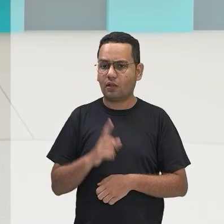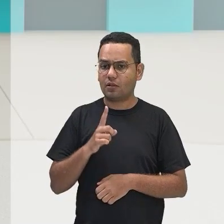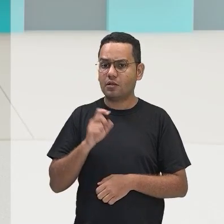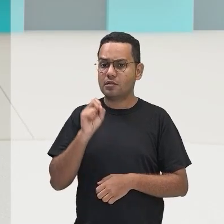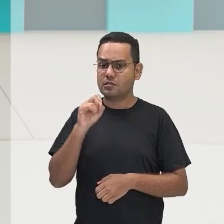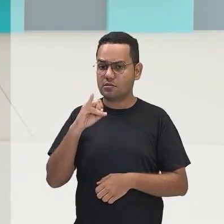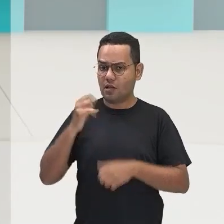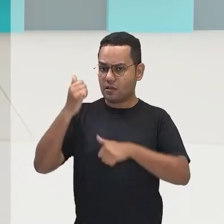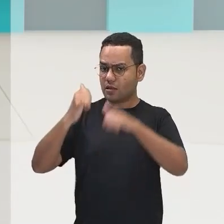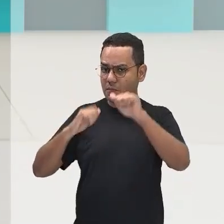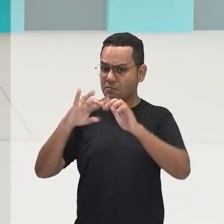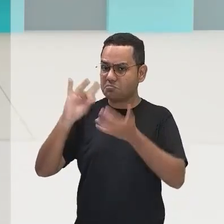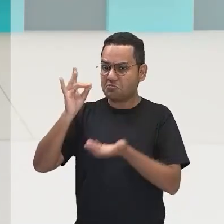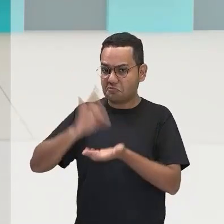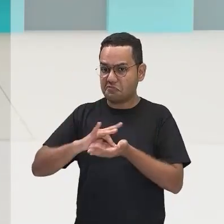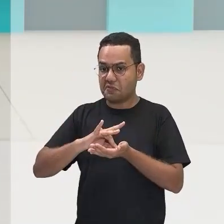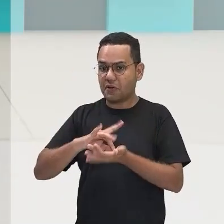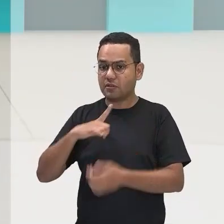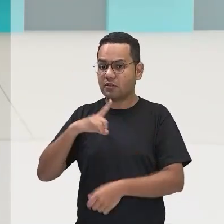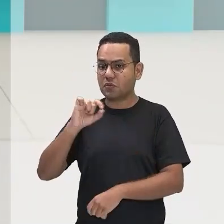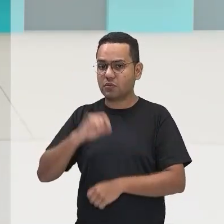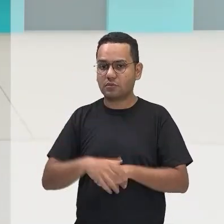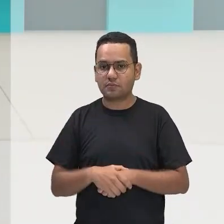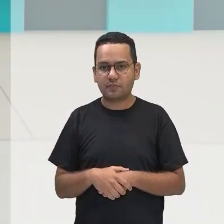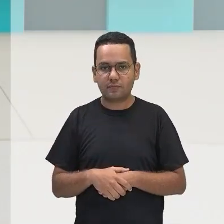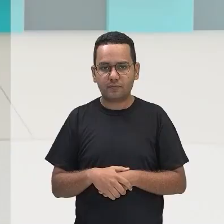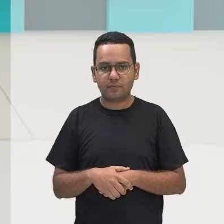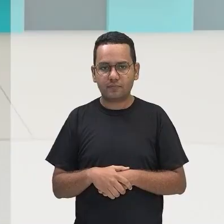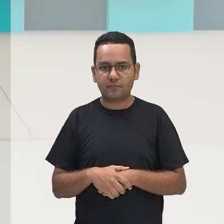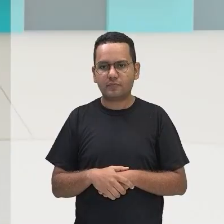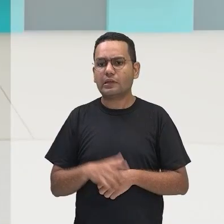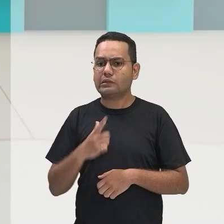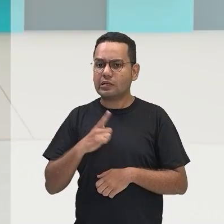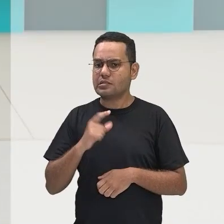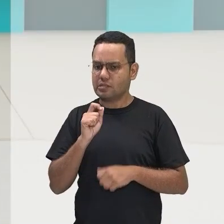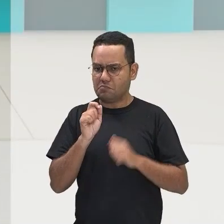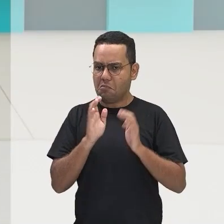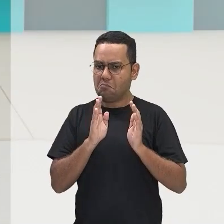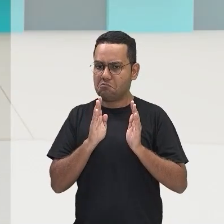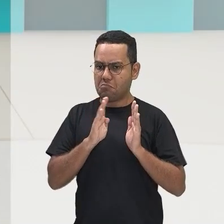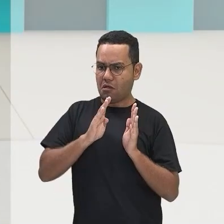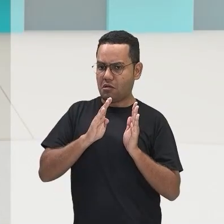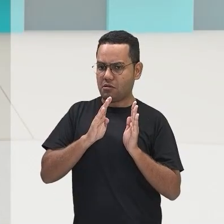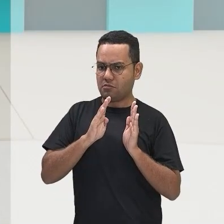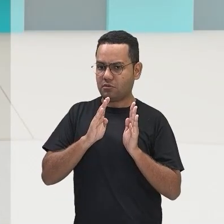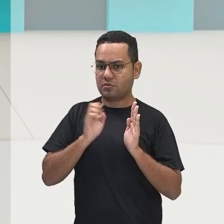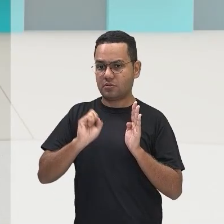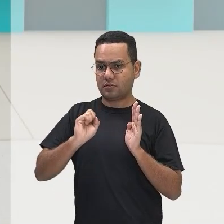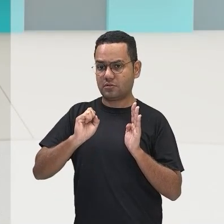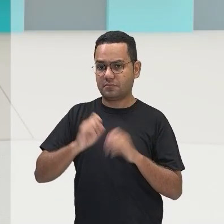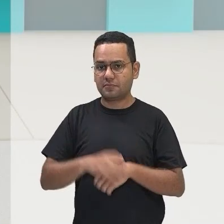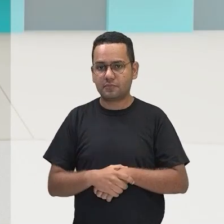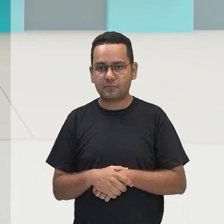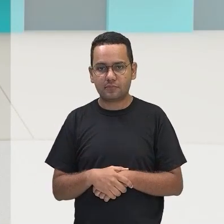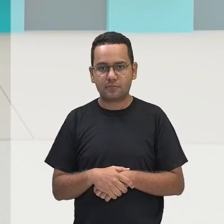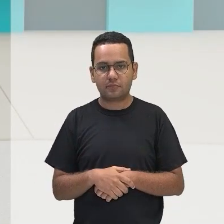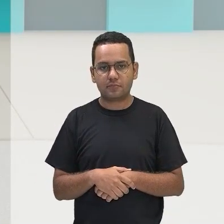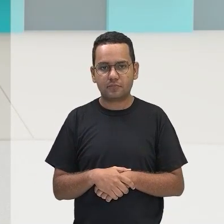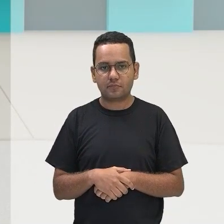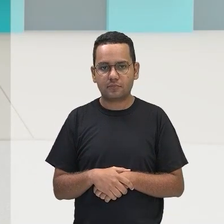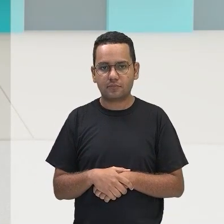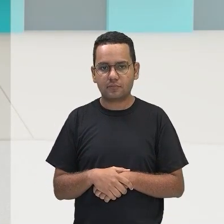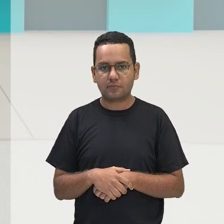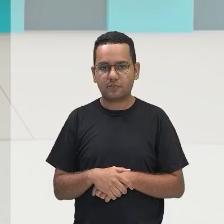analisar, ele, olha, ó, tá vendo? Ele tem uma pequena inclinação, né? Ele é inclinado, né?